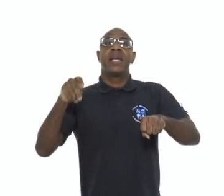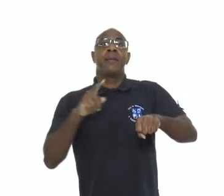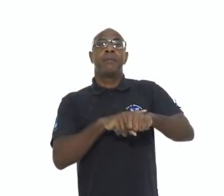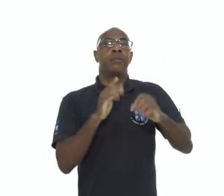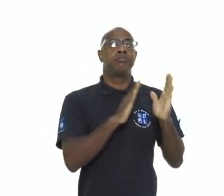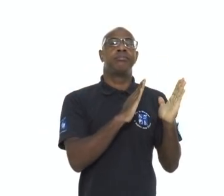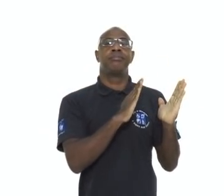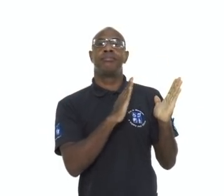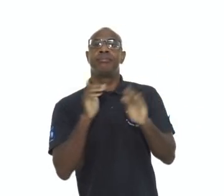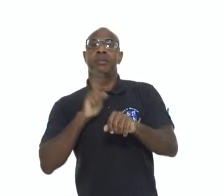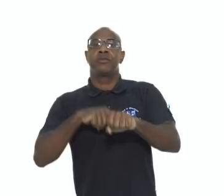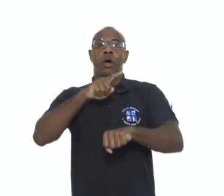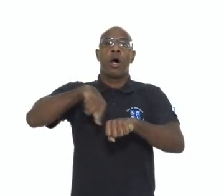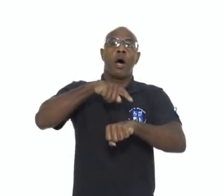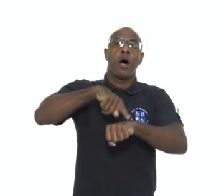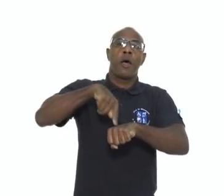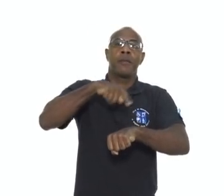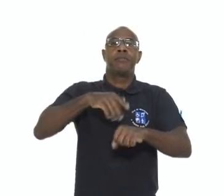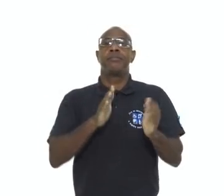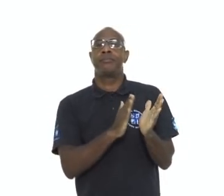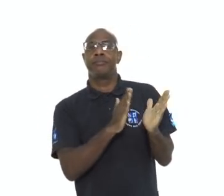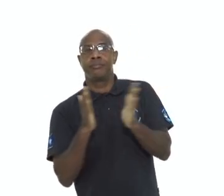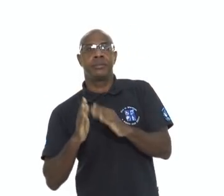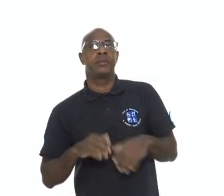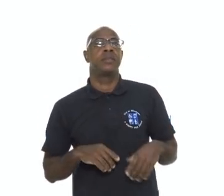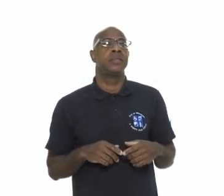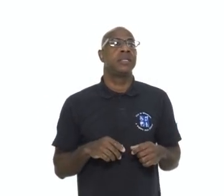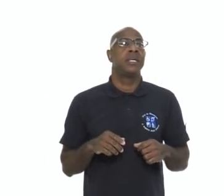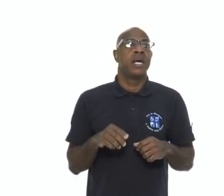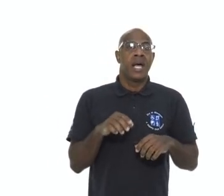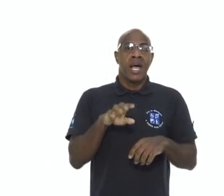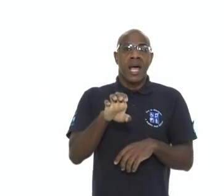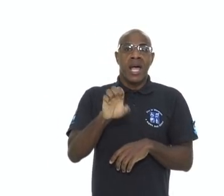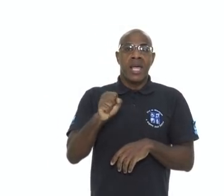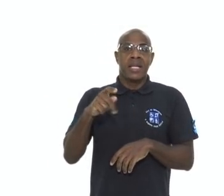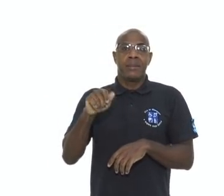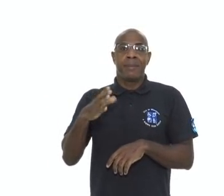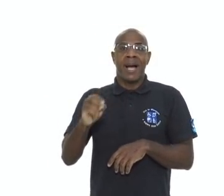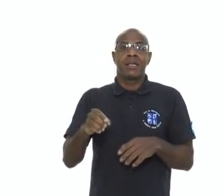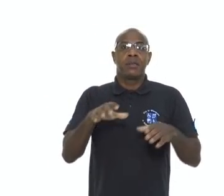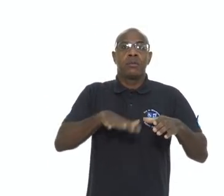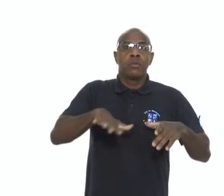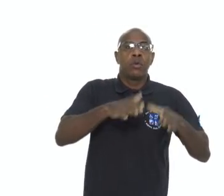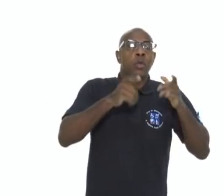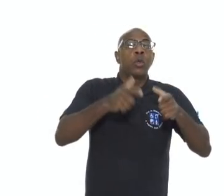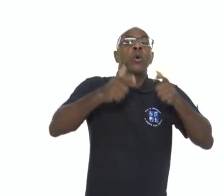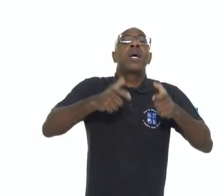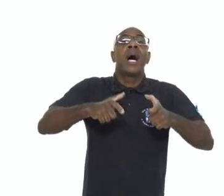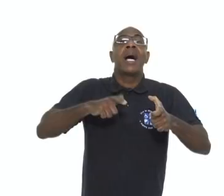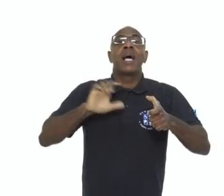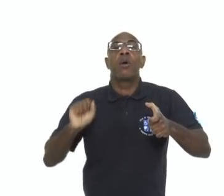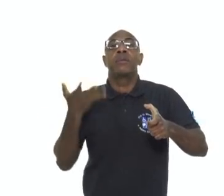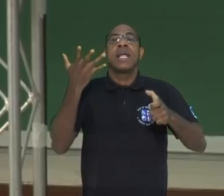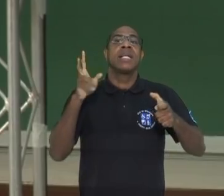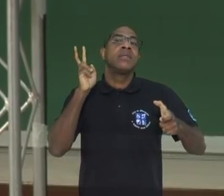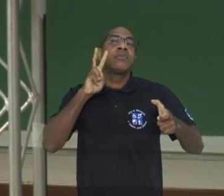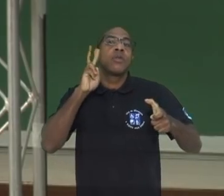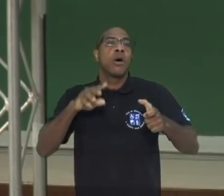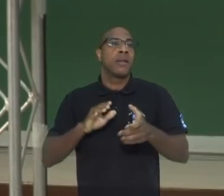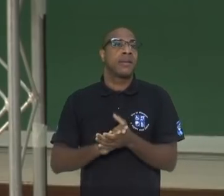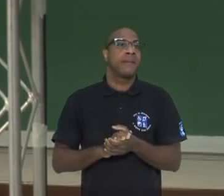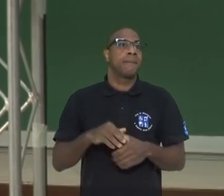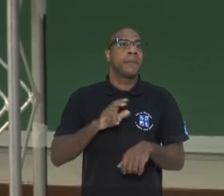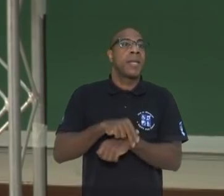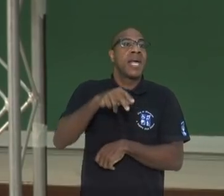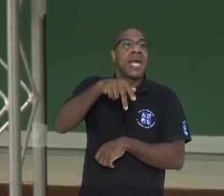história. Espaço, lugar onde ocorre a história. Narrador, quem